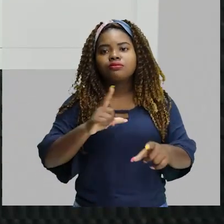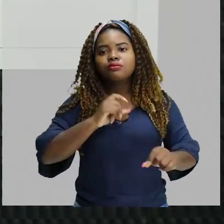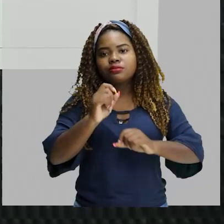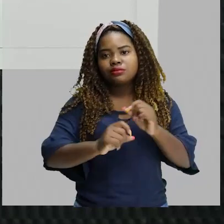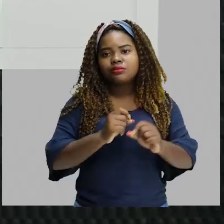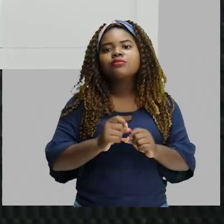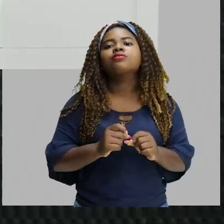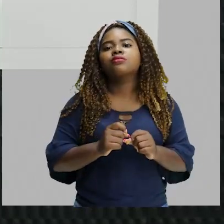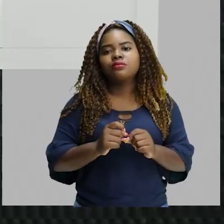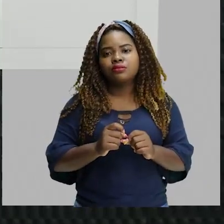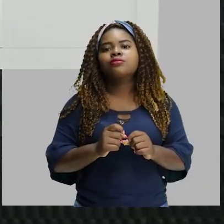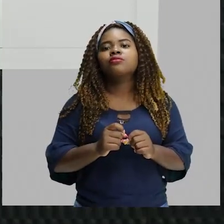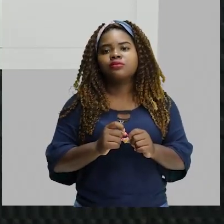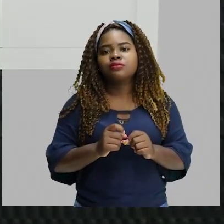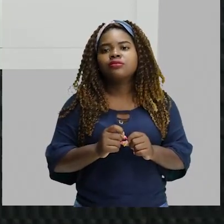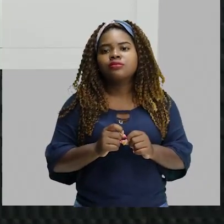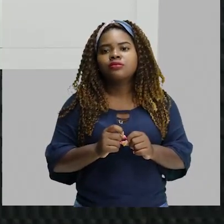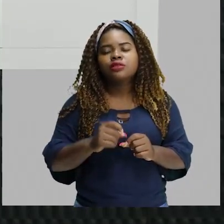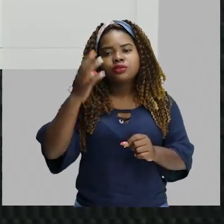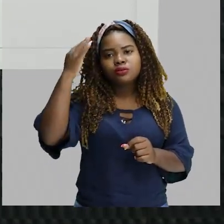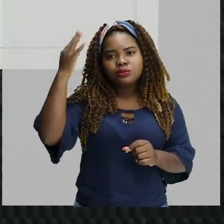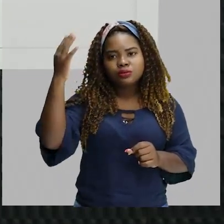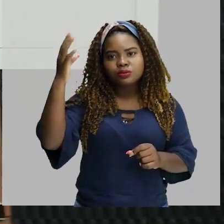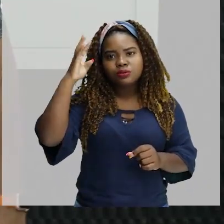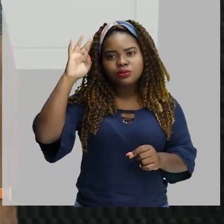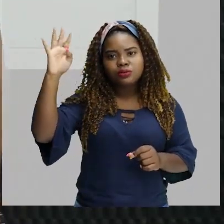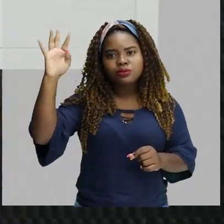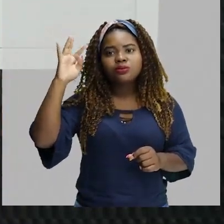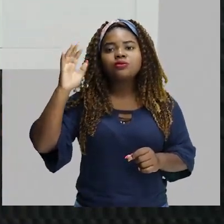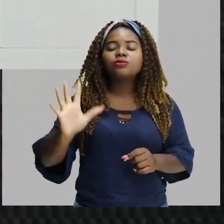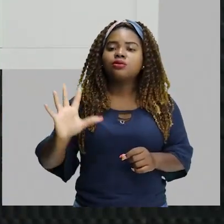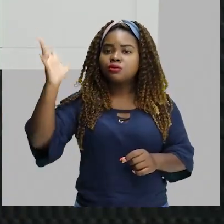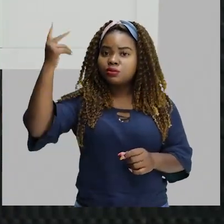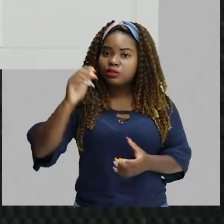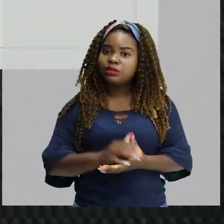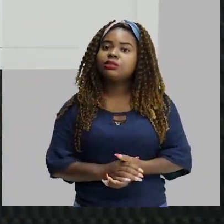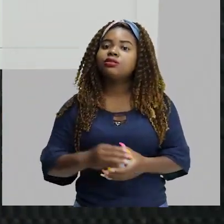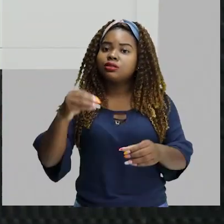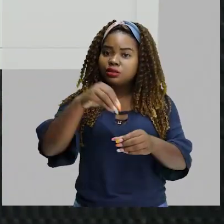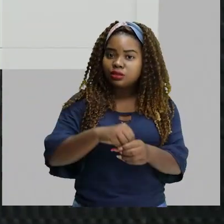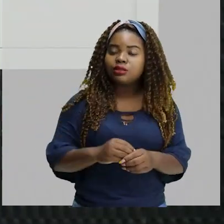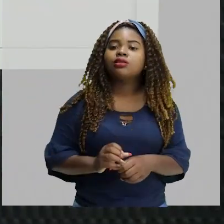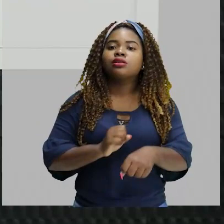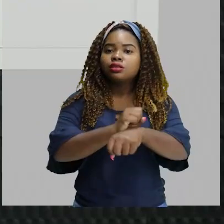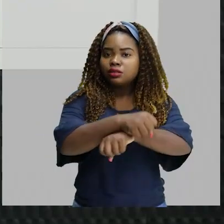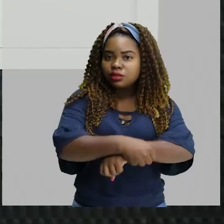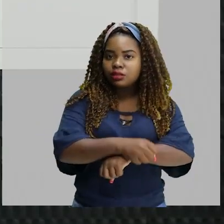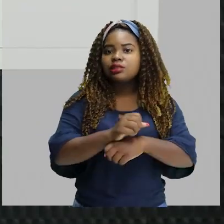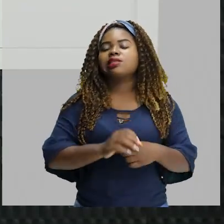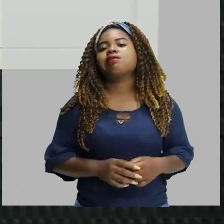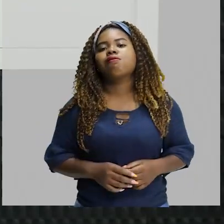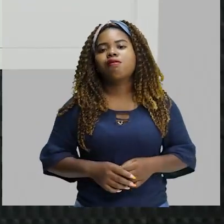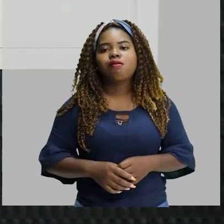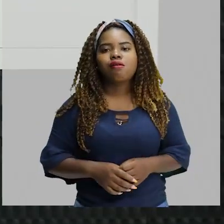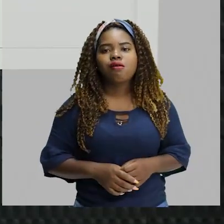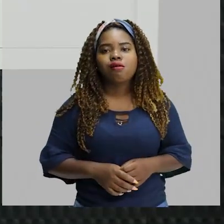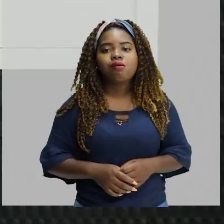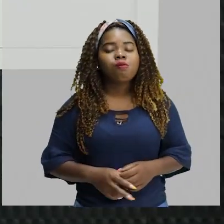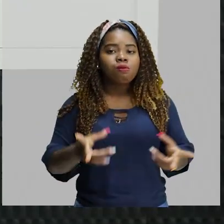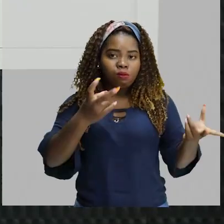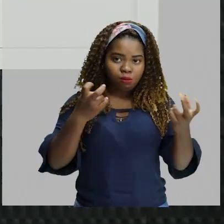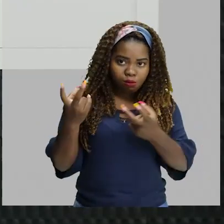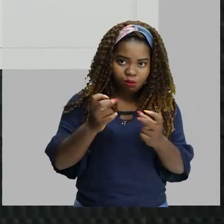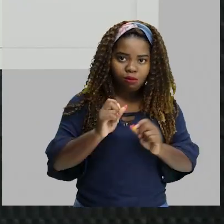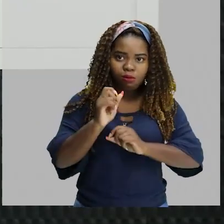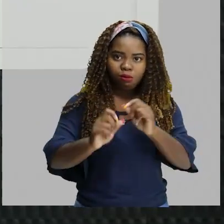na verdade, dentro da universidade muito mais aprazível. Então veja só. Perceba que na lógica de Aristóteles, a